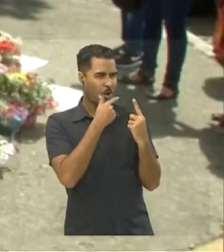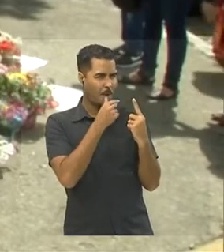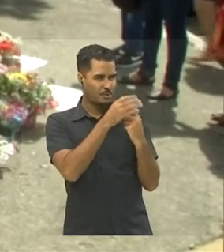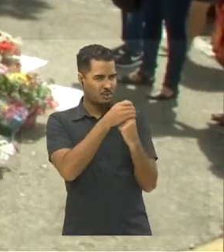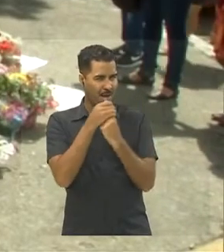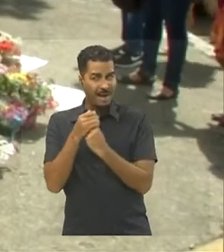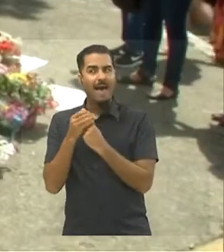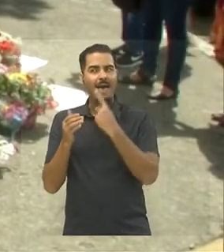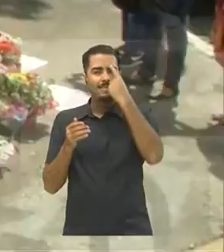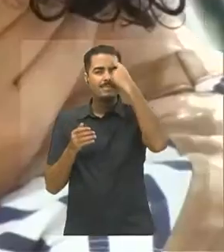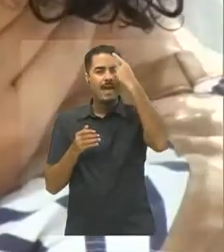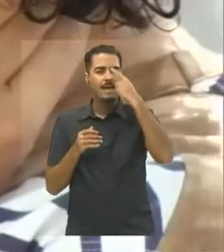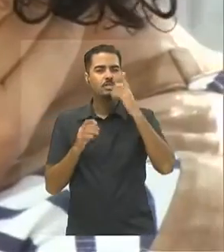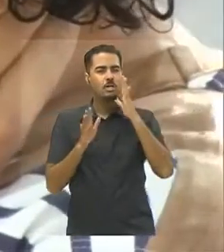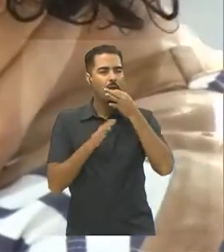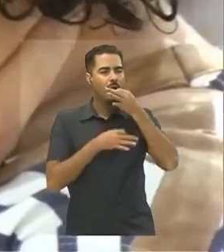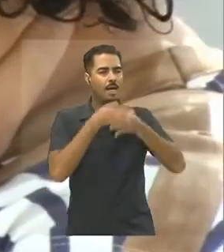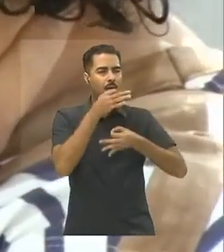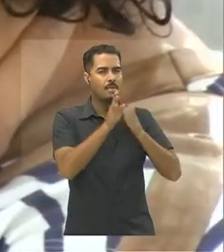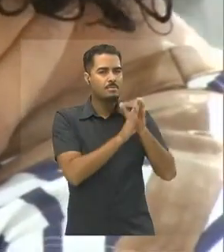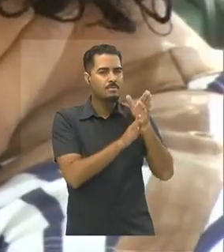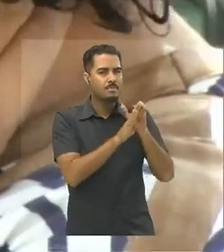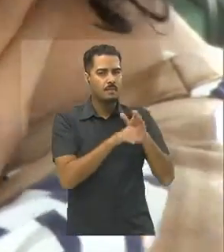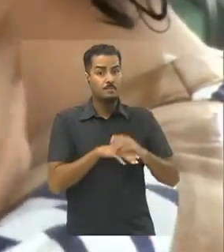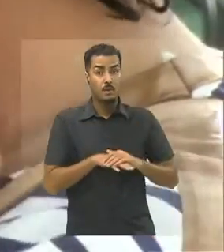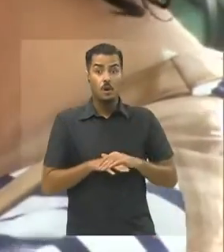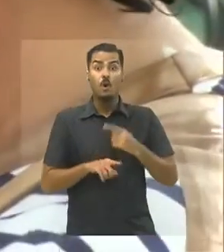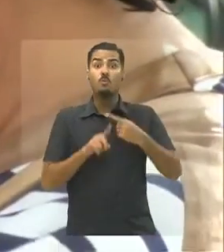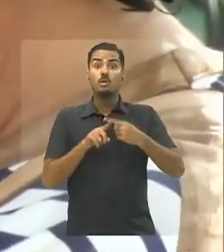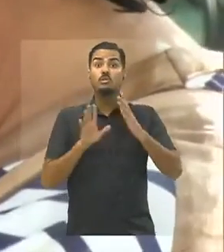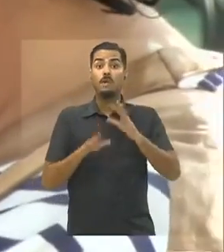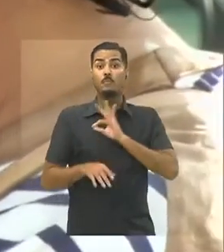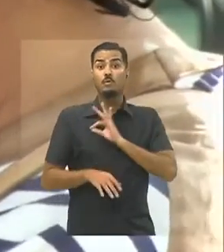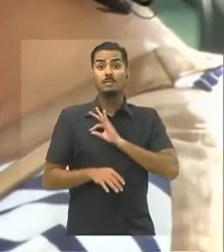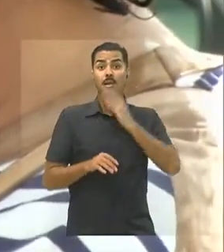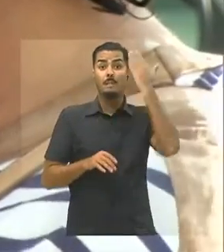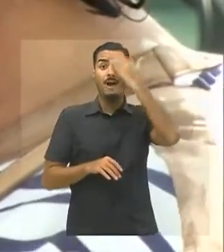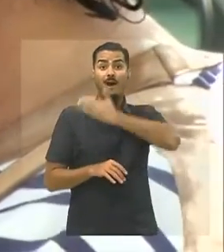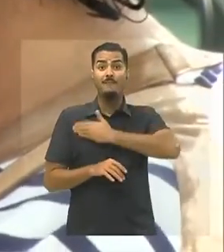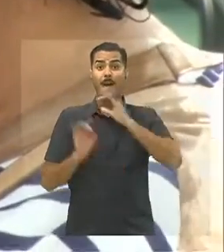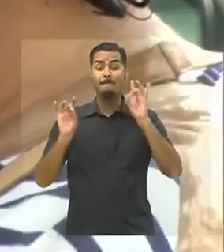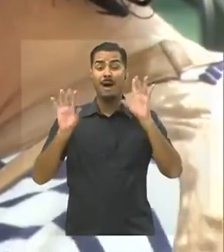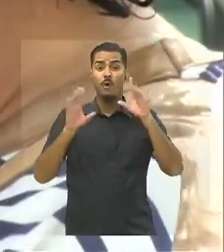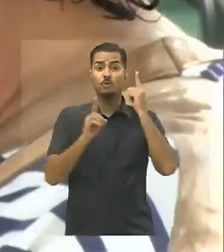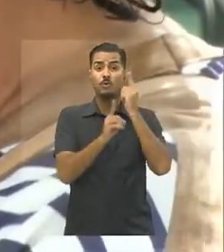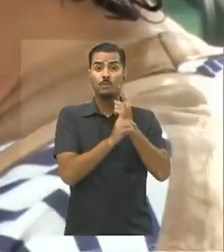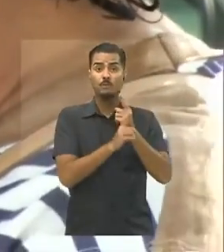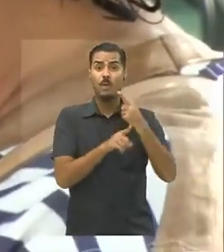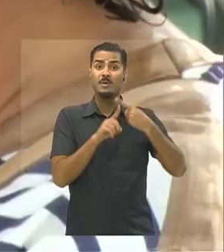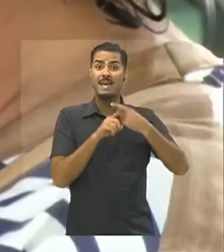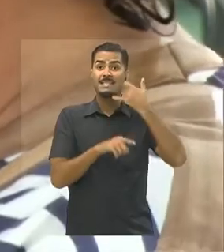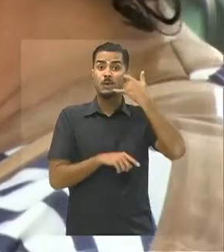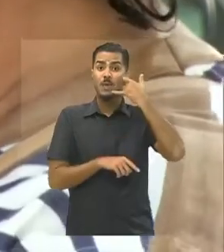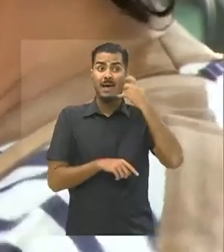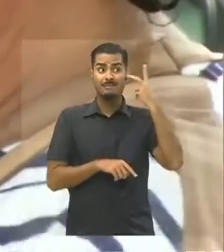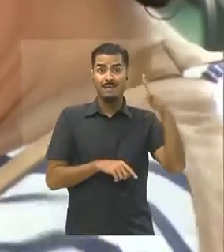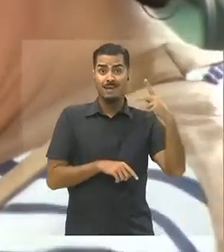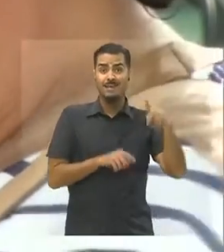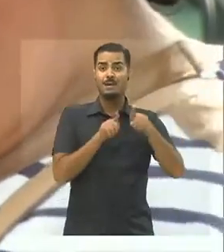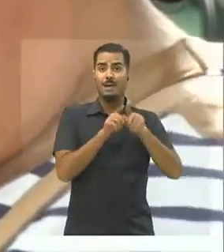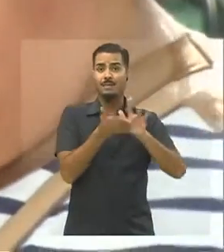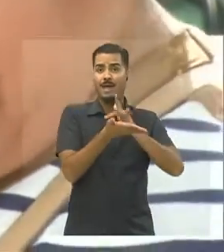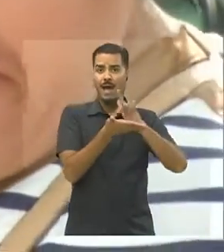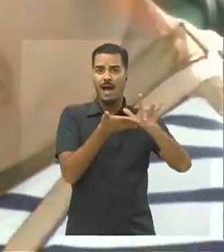o adolescente foi apreendido depois das provas apresentadas pela polícia. Conteúdos que estavam no celular e no tablet